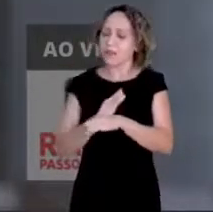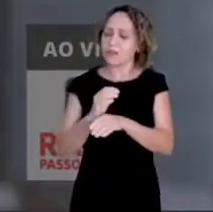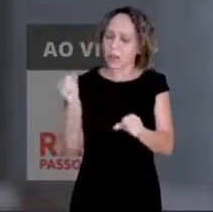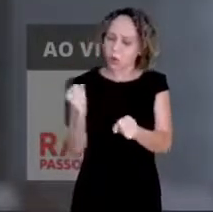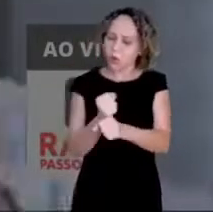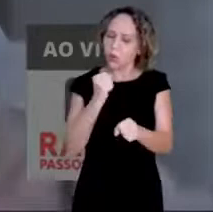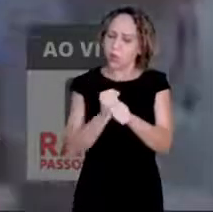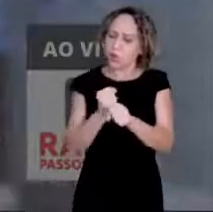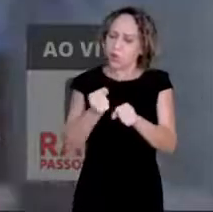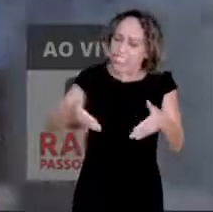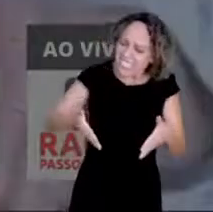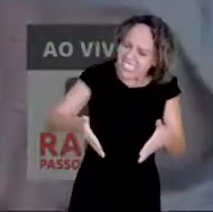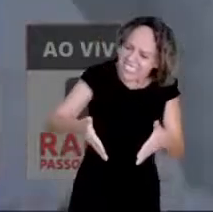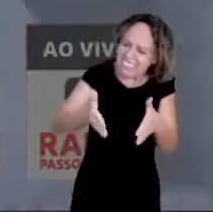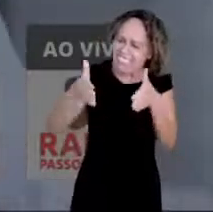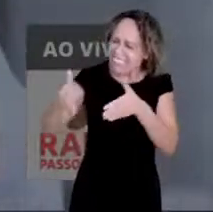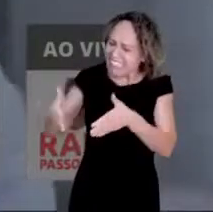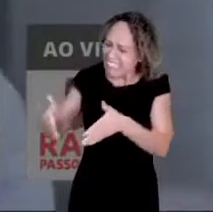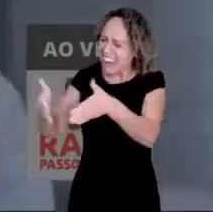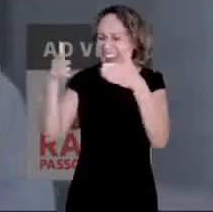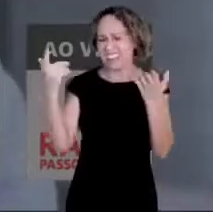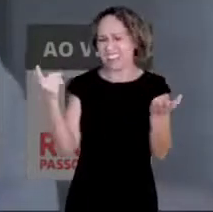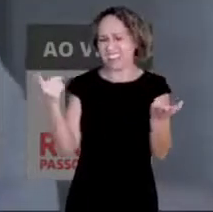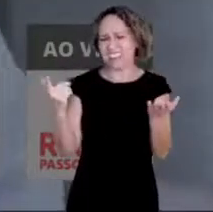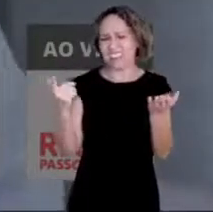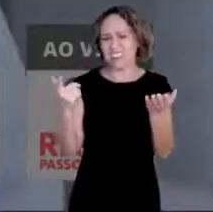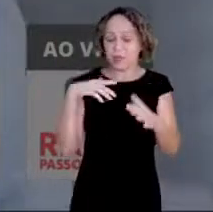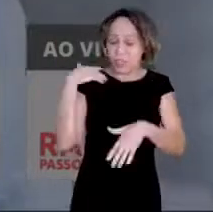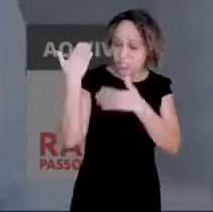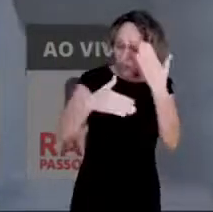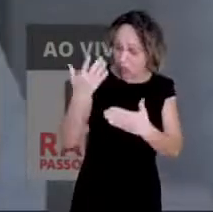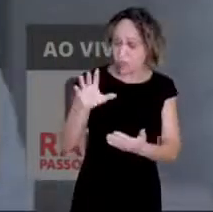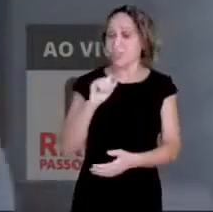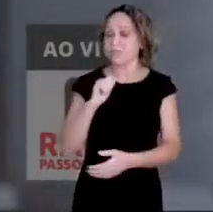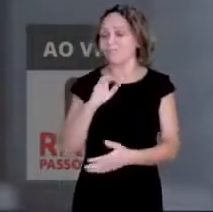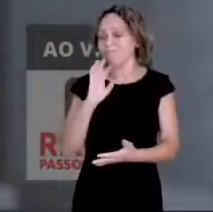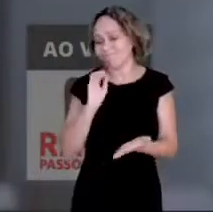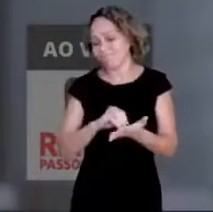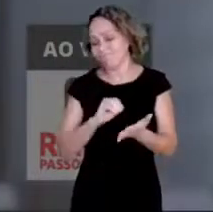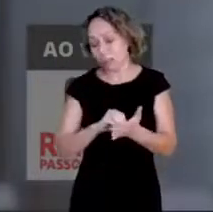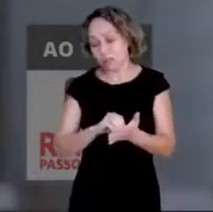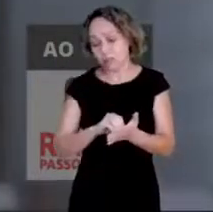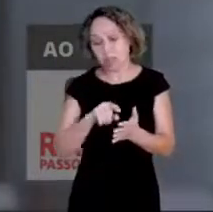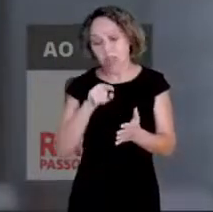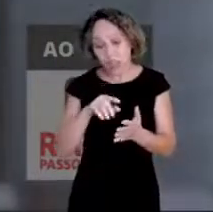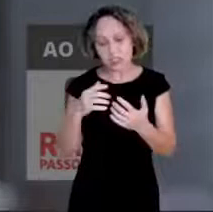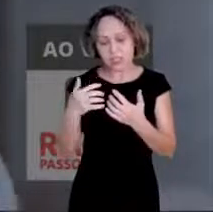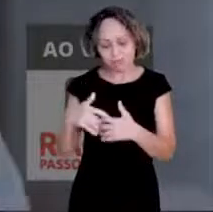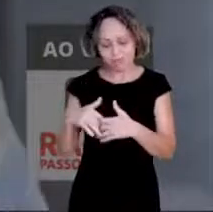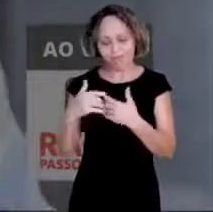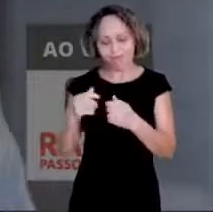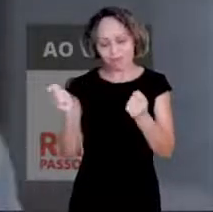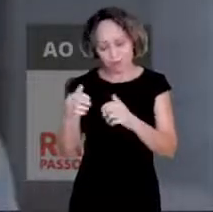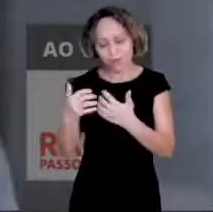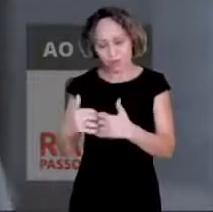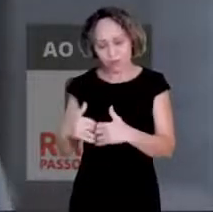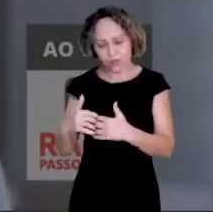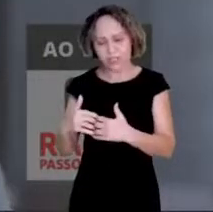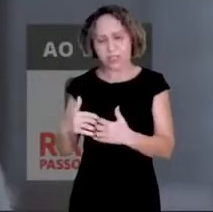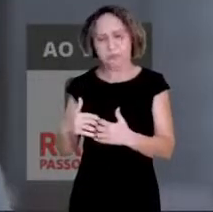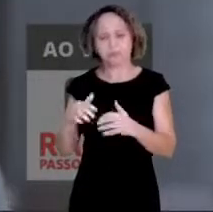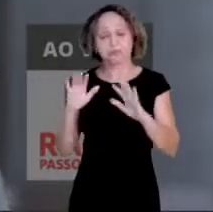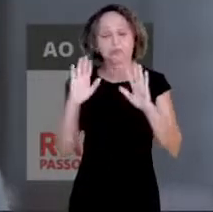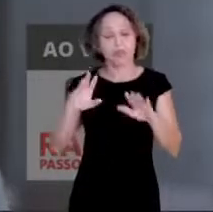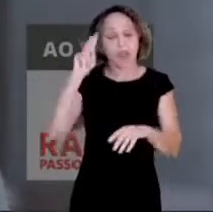prefeitura para a gente fazer a faculdade. Sabe? Então, essa harmonia é preciso ser reconstruída.